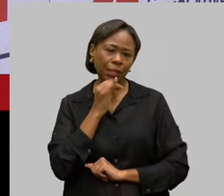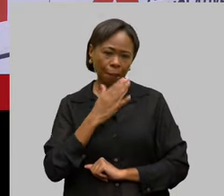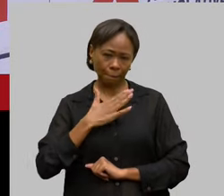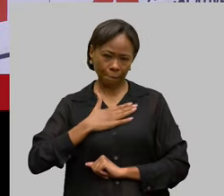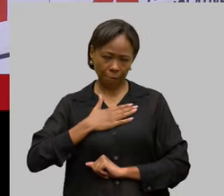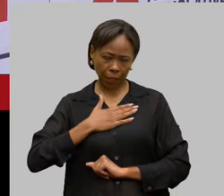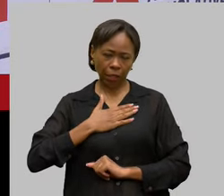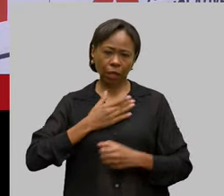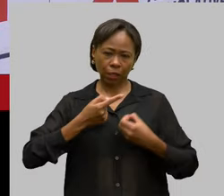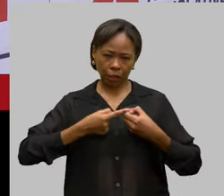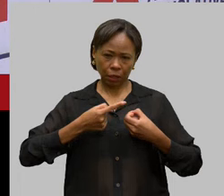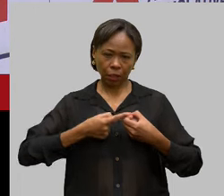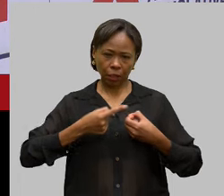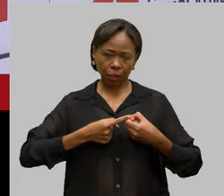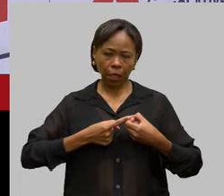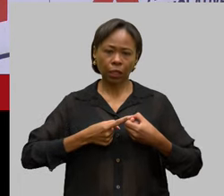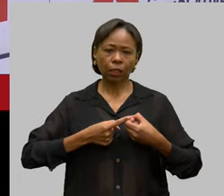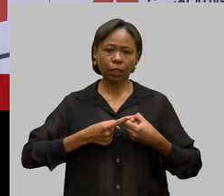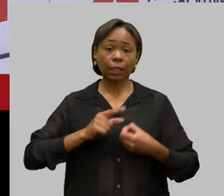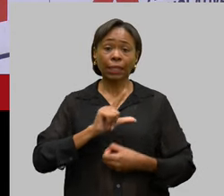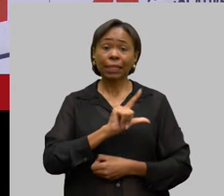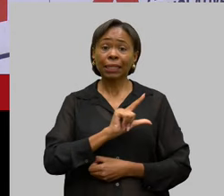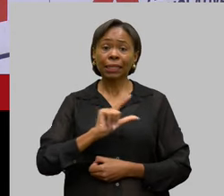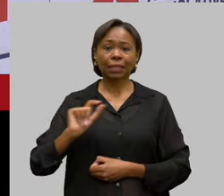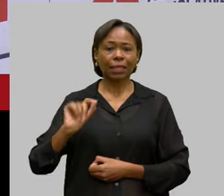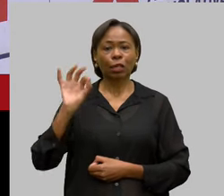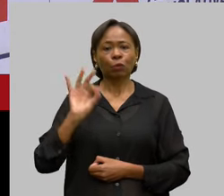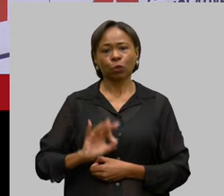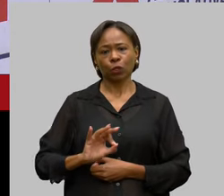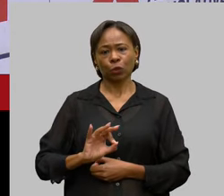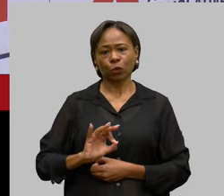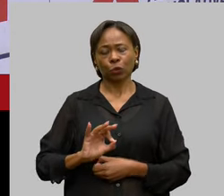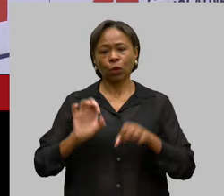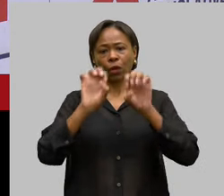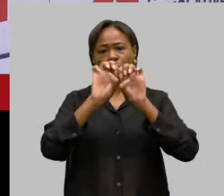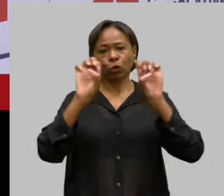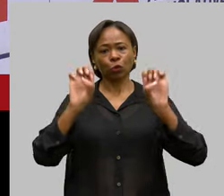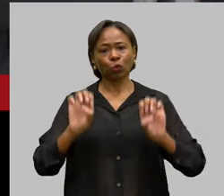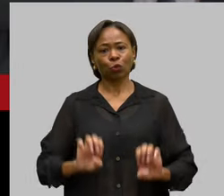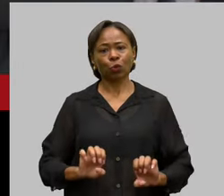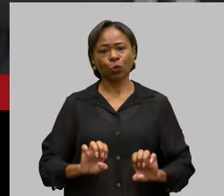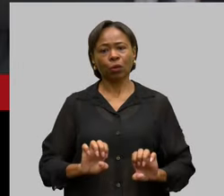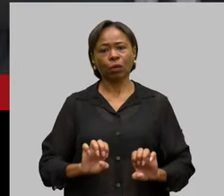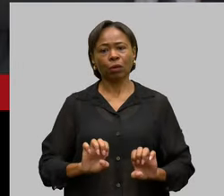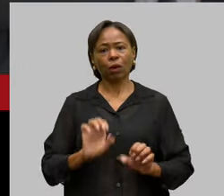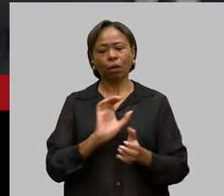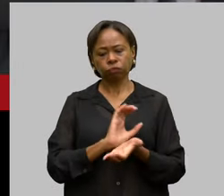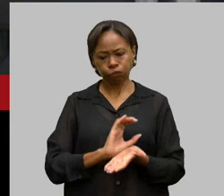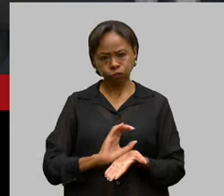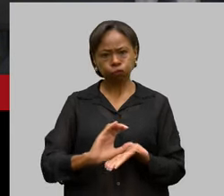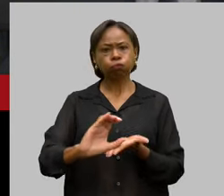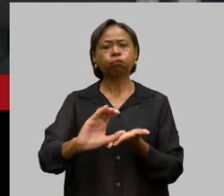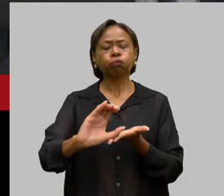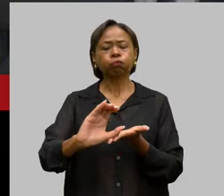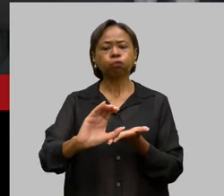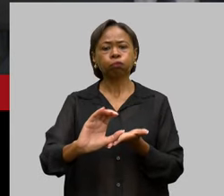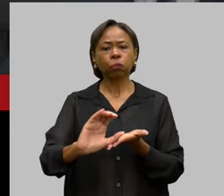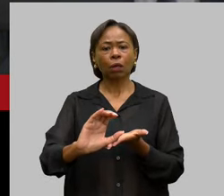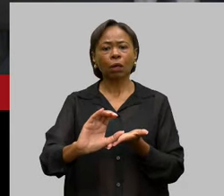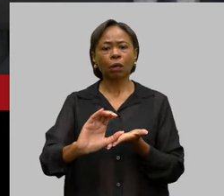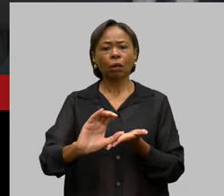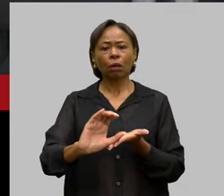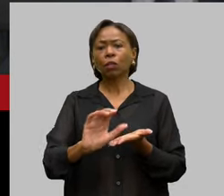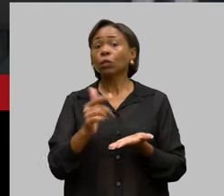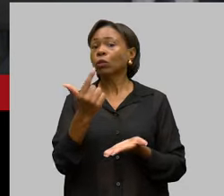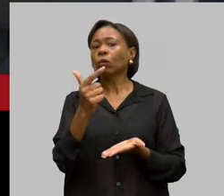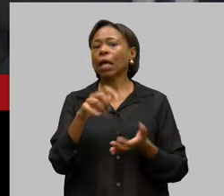minha cidade tem 100% da estrutura capitalizada tá significa que eu não tenho segregação de